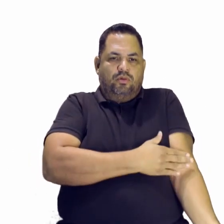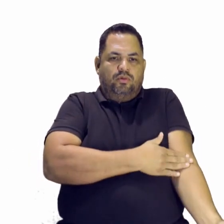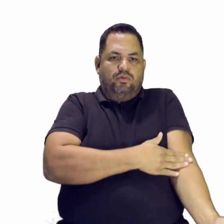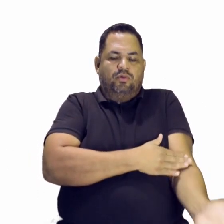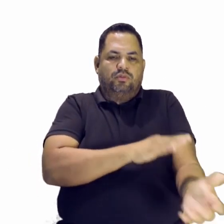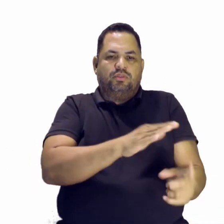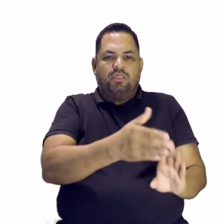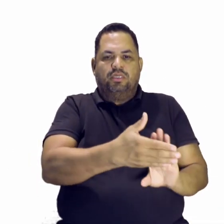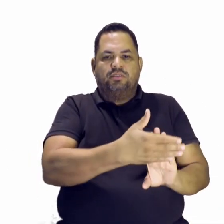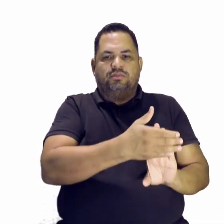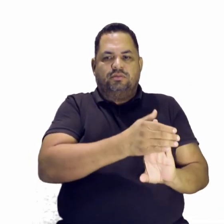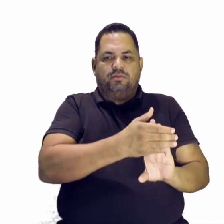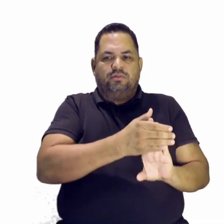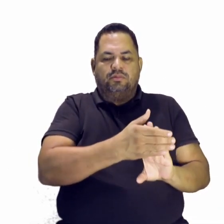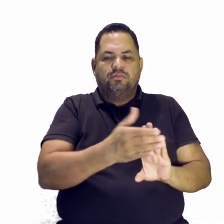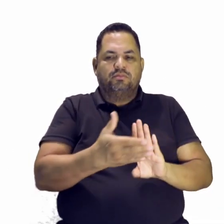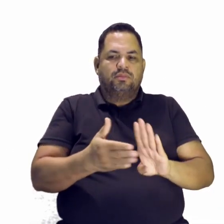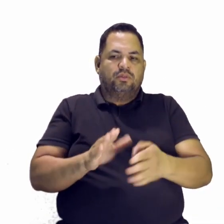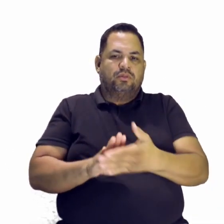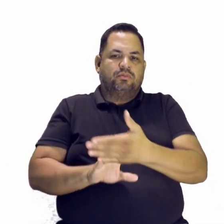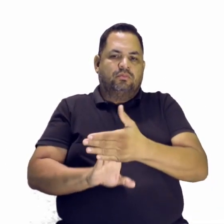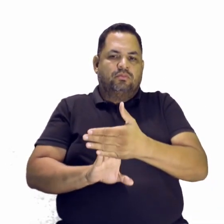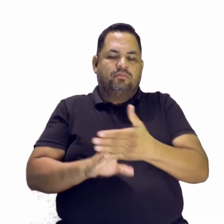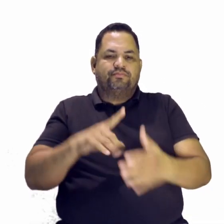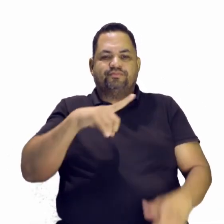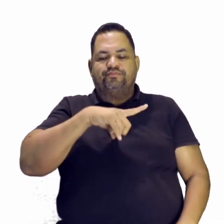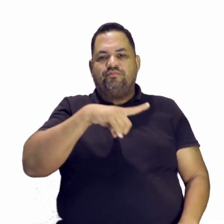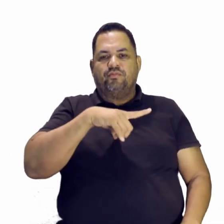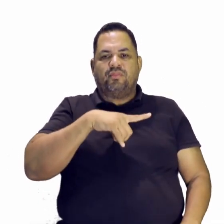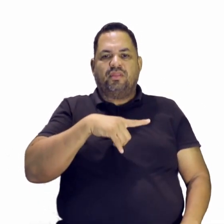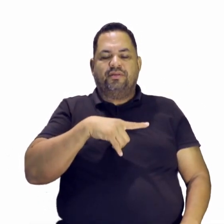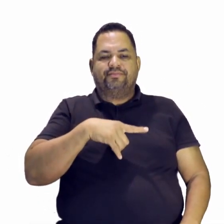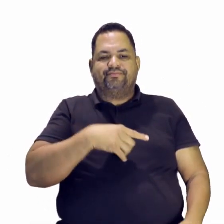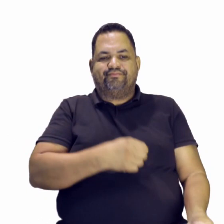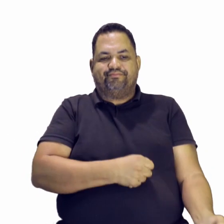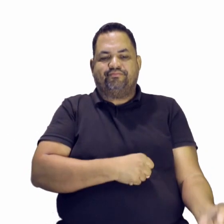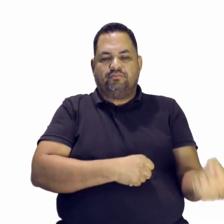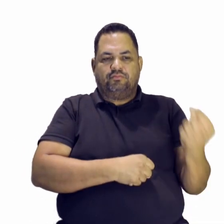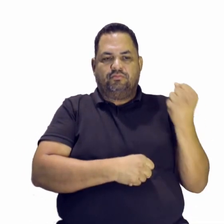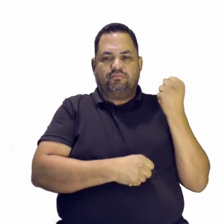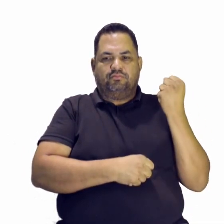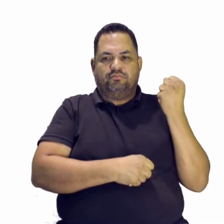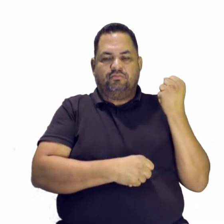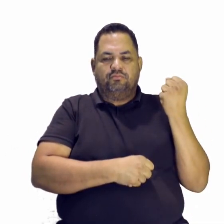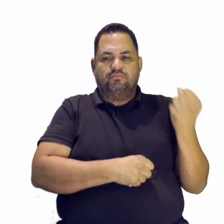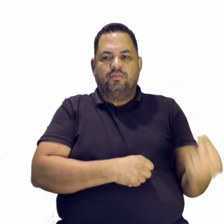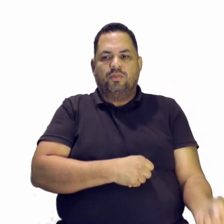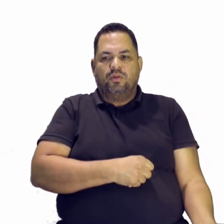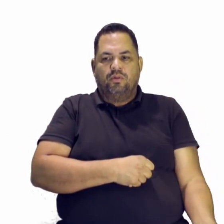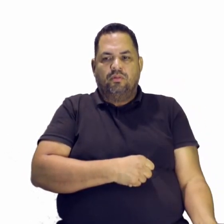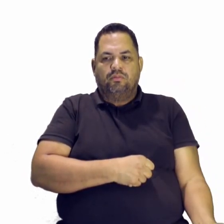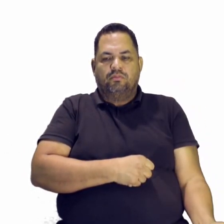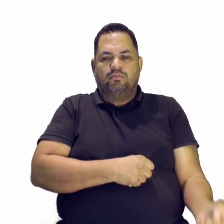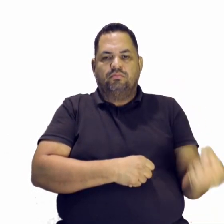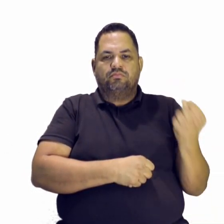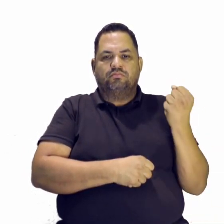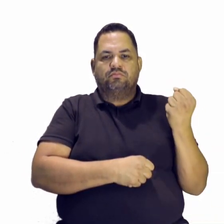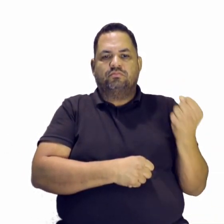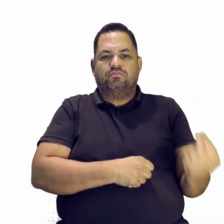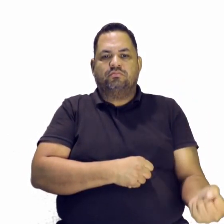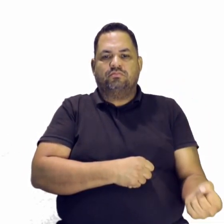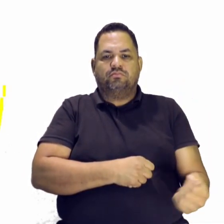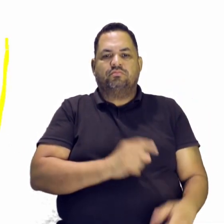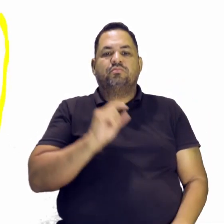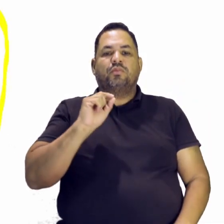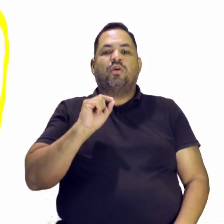alongamento dessas fibras musculares. Então, nós temos o encurtamento e nós temos agora o alongamento. O que a Prof. Iris quer?